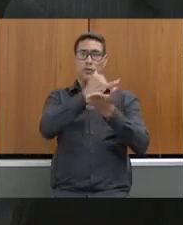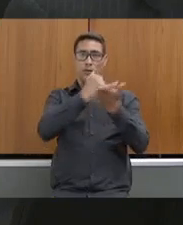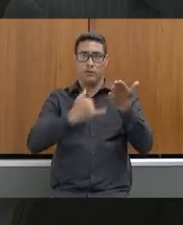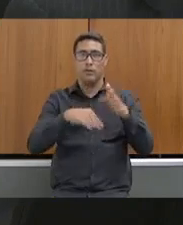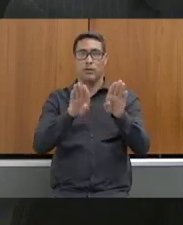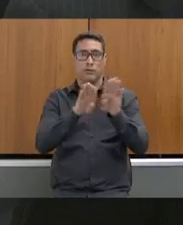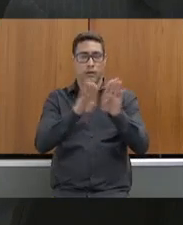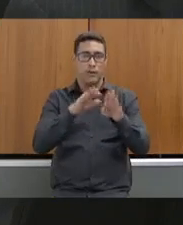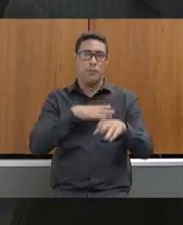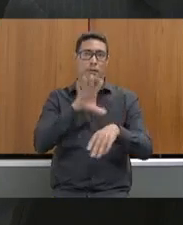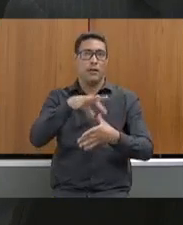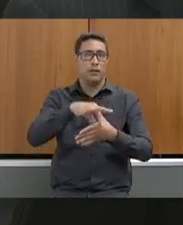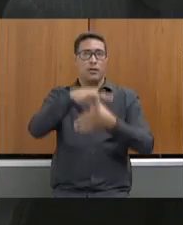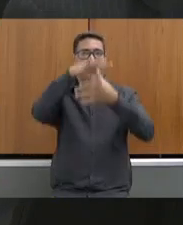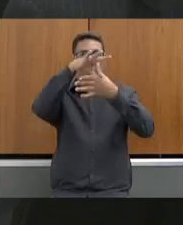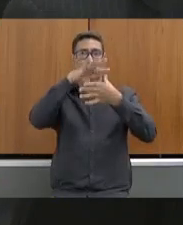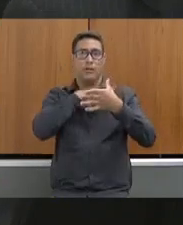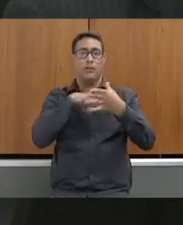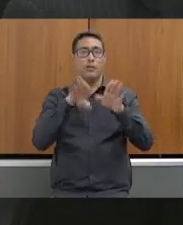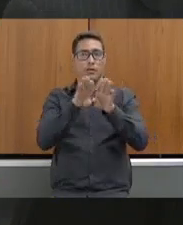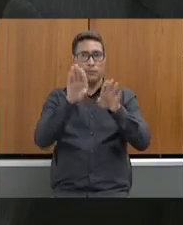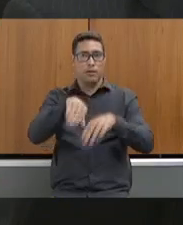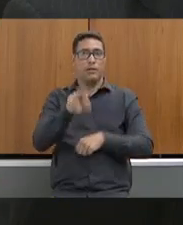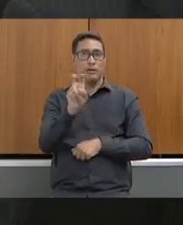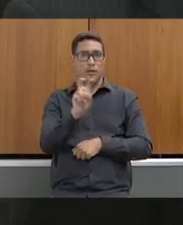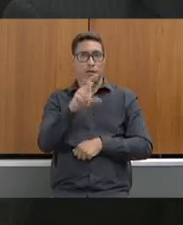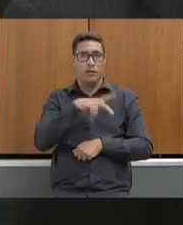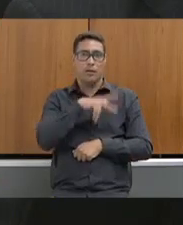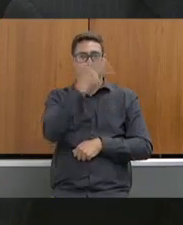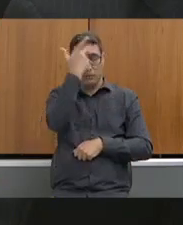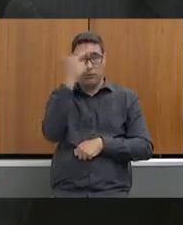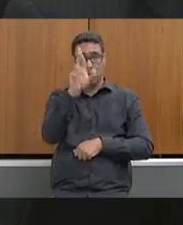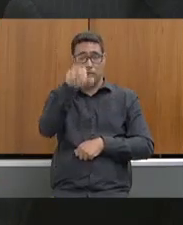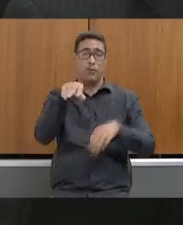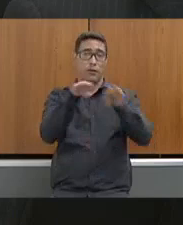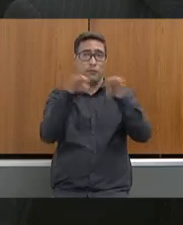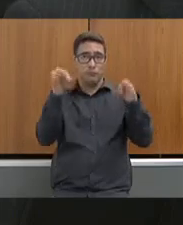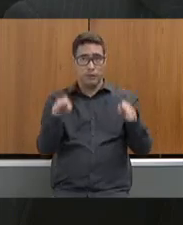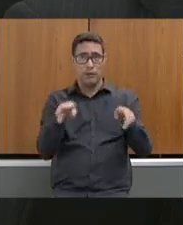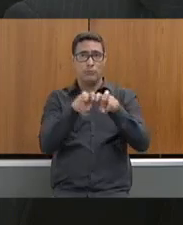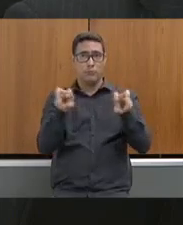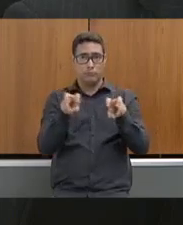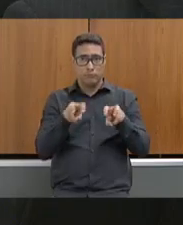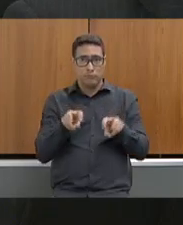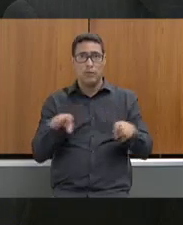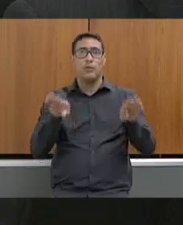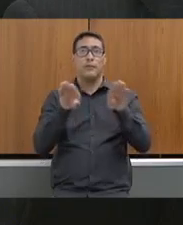líderes, por ordem de inscrição. Quinto, membros da mesa da Assembleia, por ordem de inscrição.